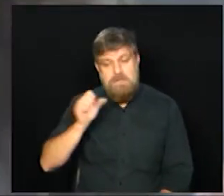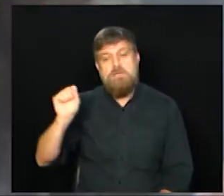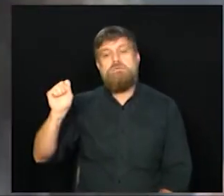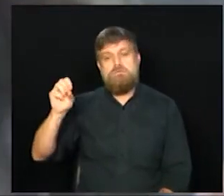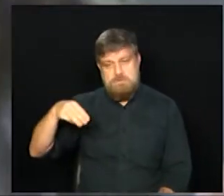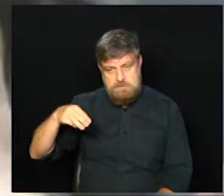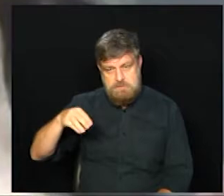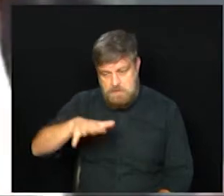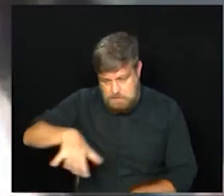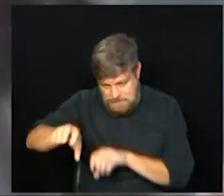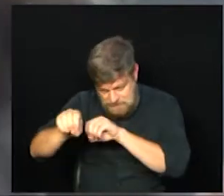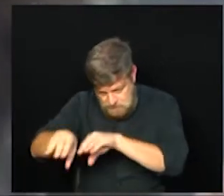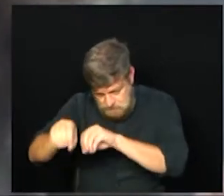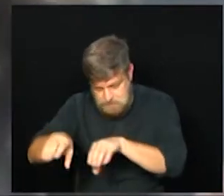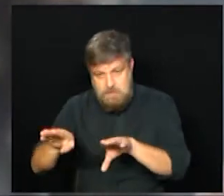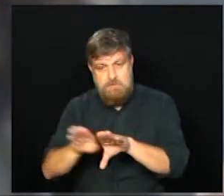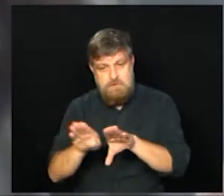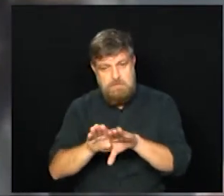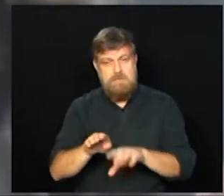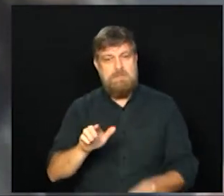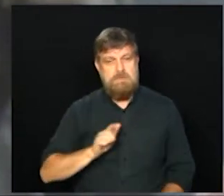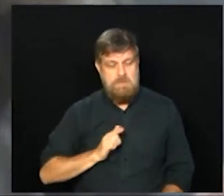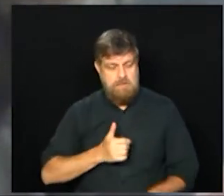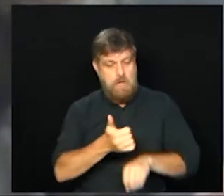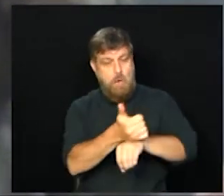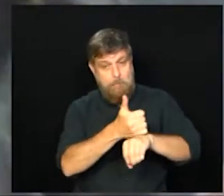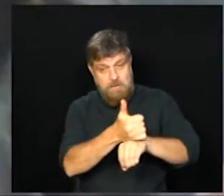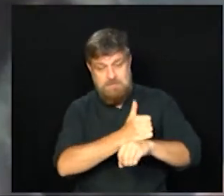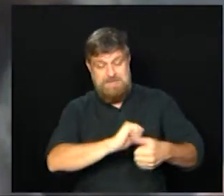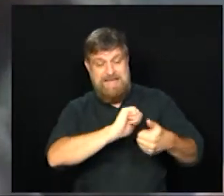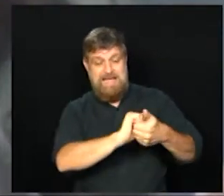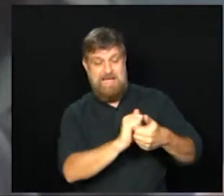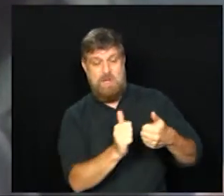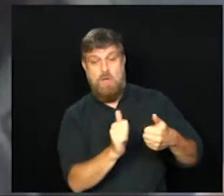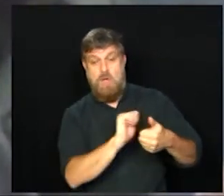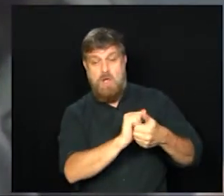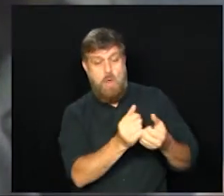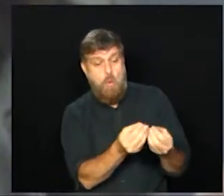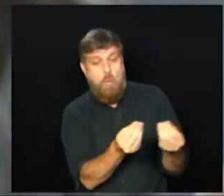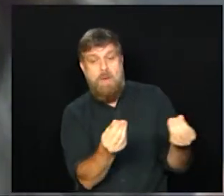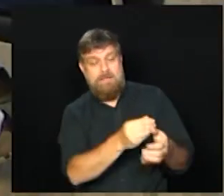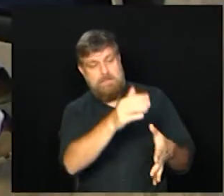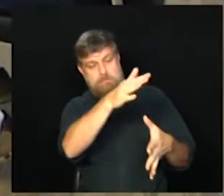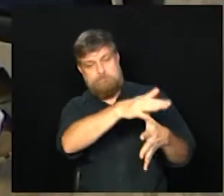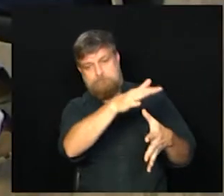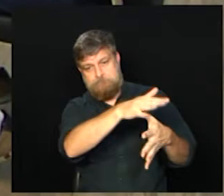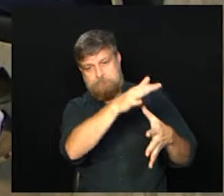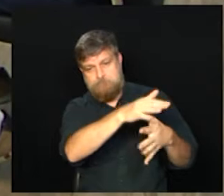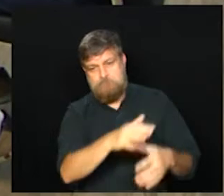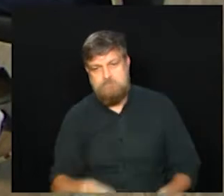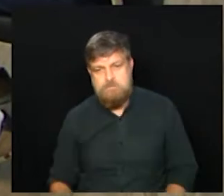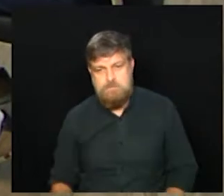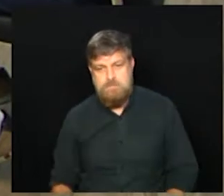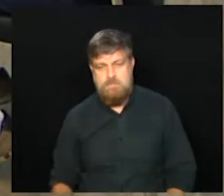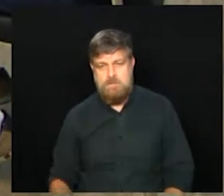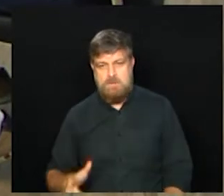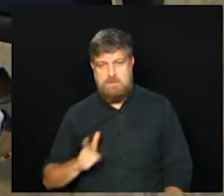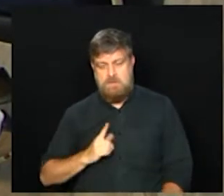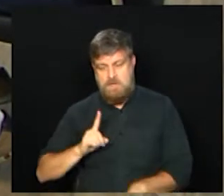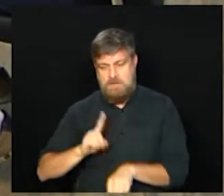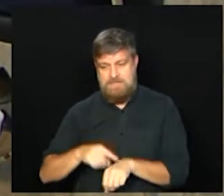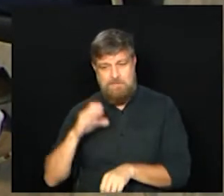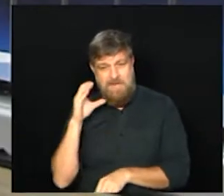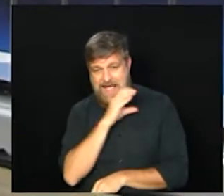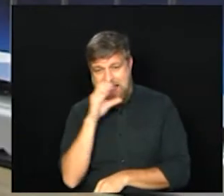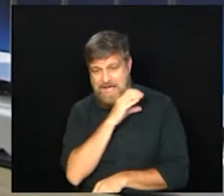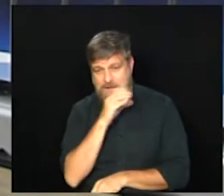investimento na educação, é investimento na qualidade dos profissionais que estão na ponta. Olha só então, como em pouco tempo aqui no